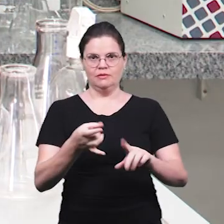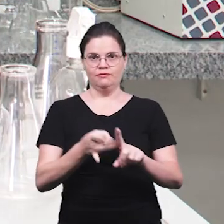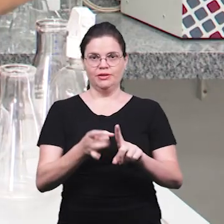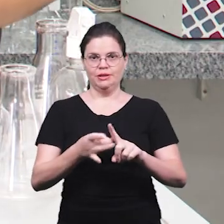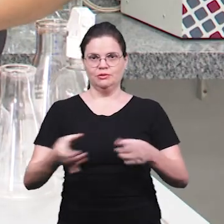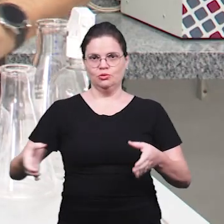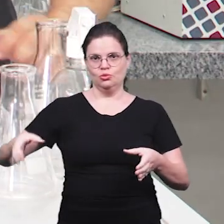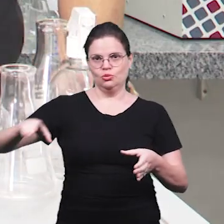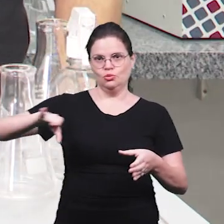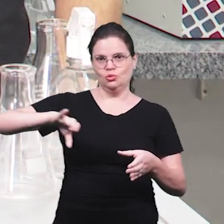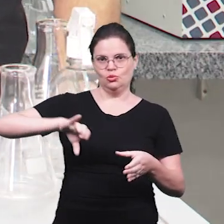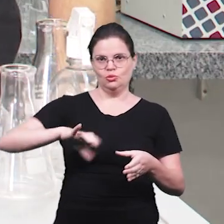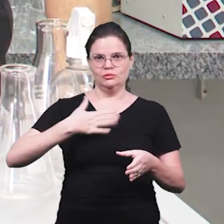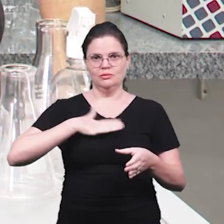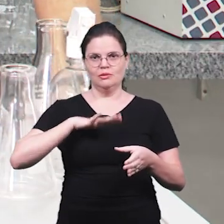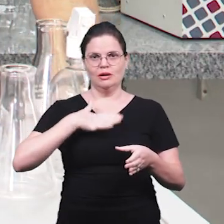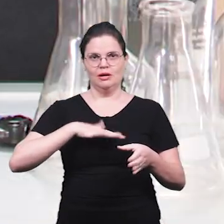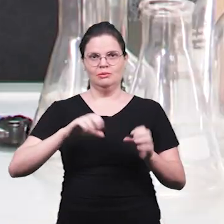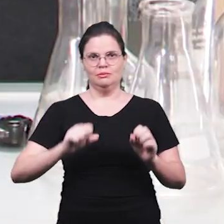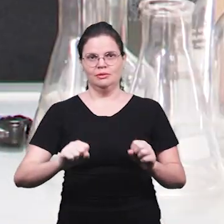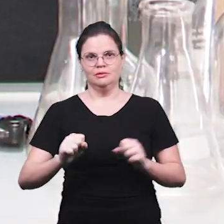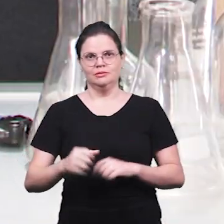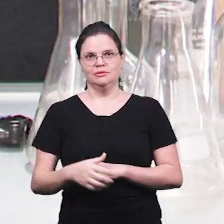travessa. Vamos lá, vai devagarzinho.